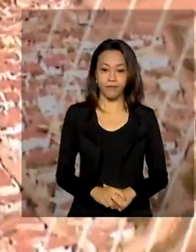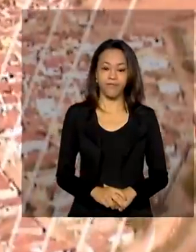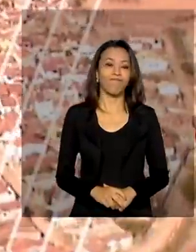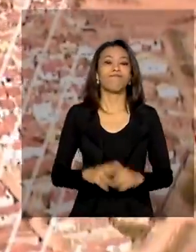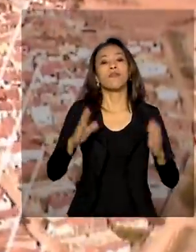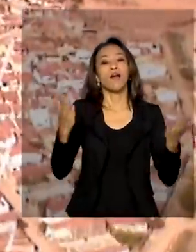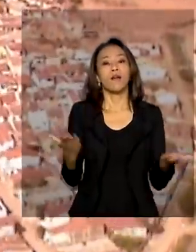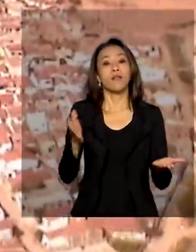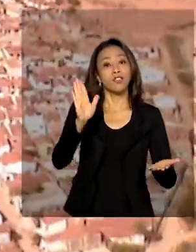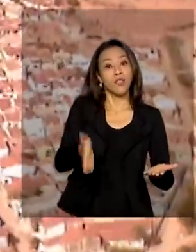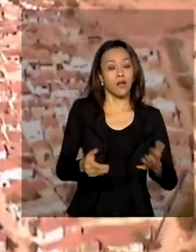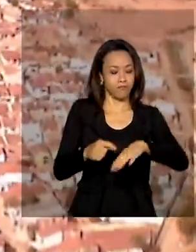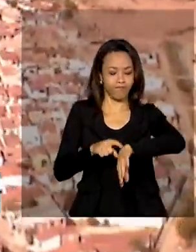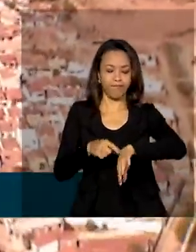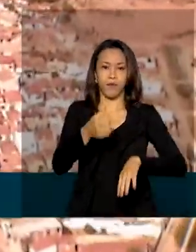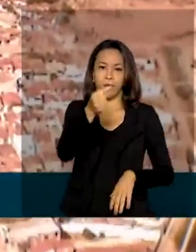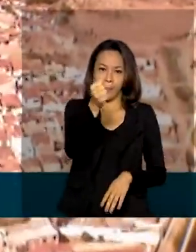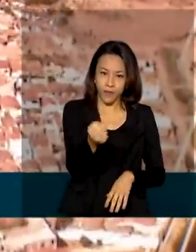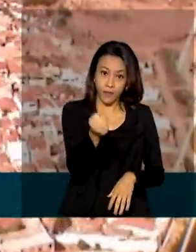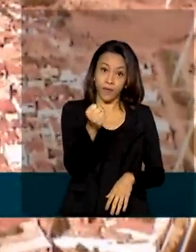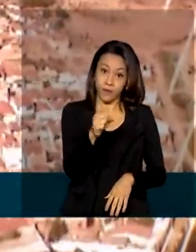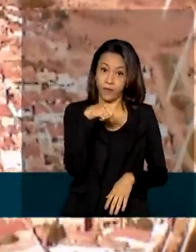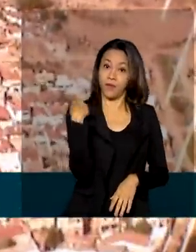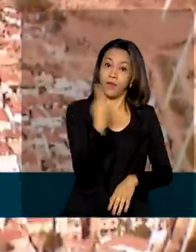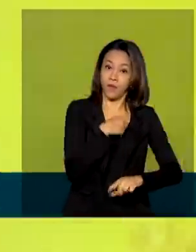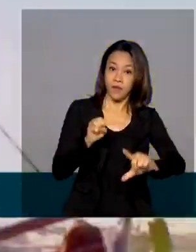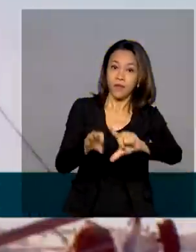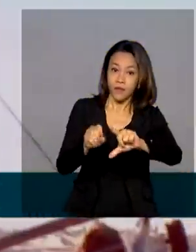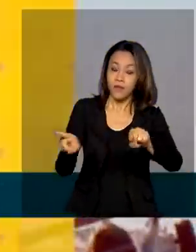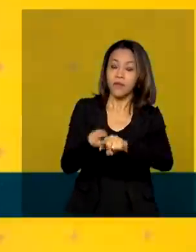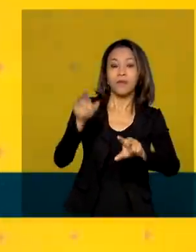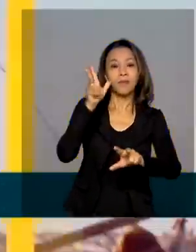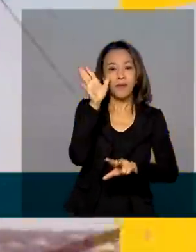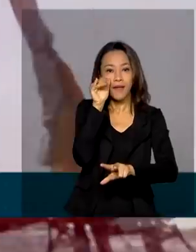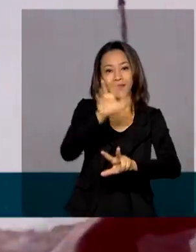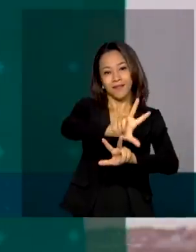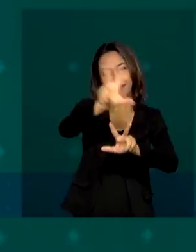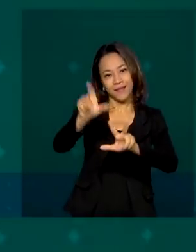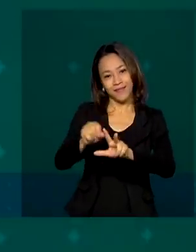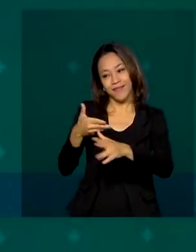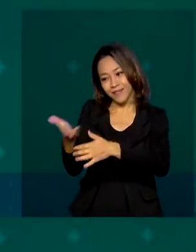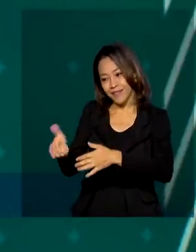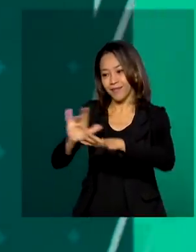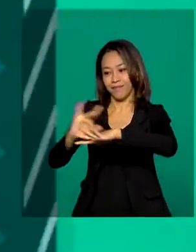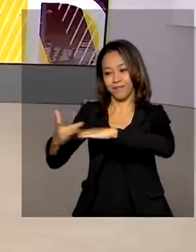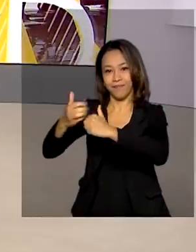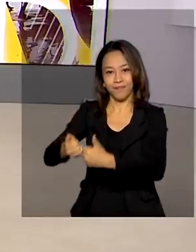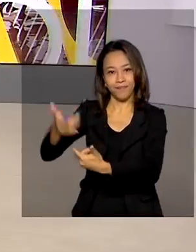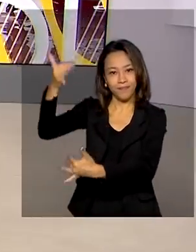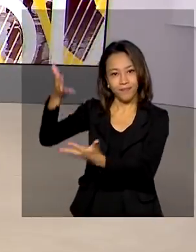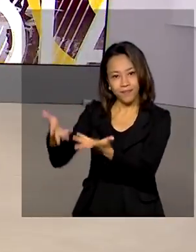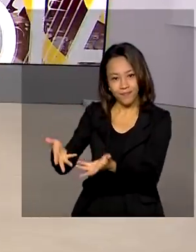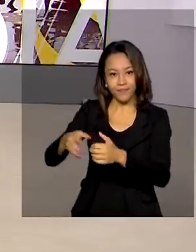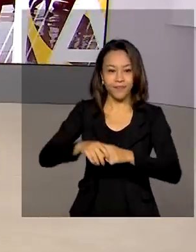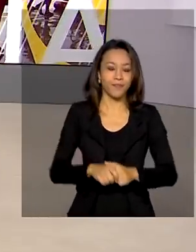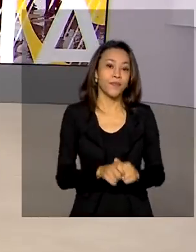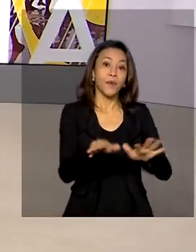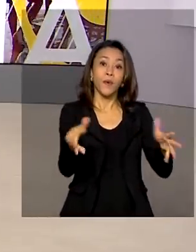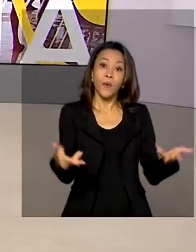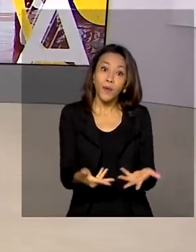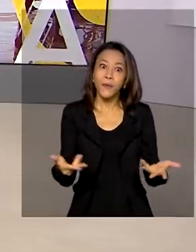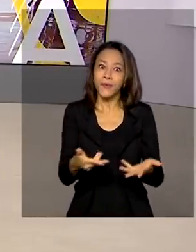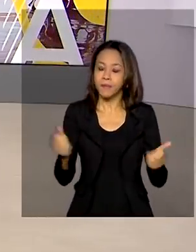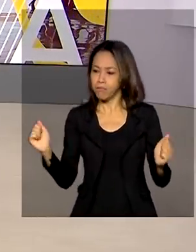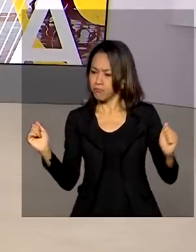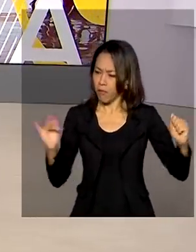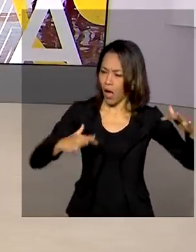e agora em Brasília São 8 horas nós estamos ao vivo pela TV Brasil e também as redes sociais o dia de hoje começa a